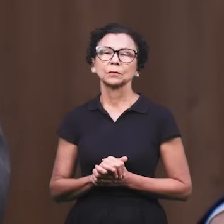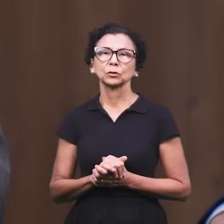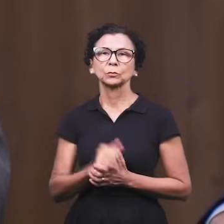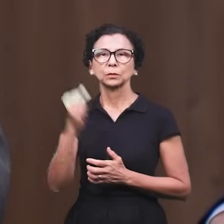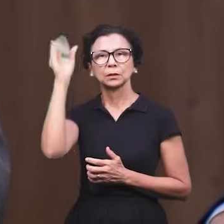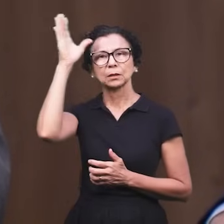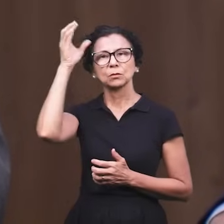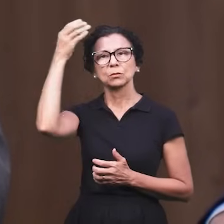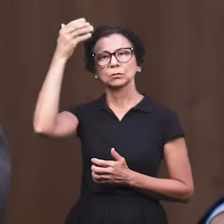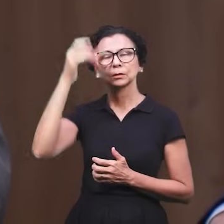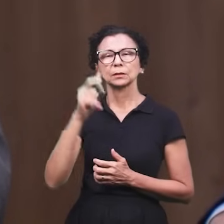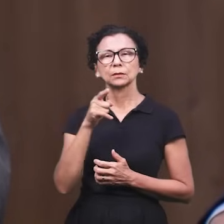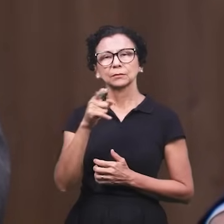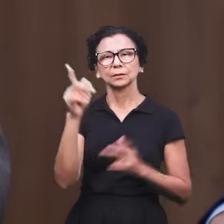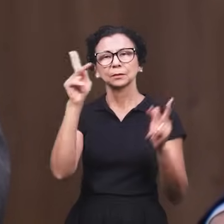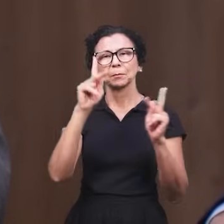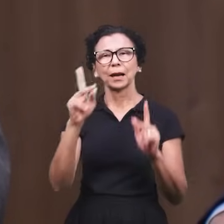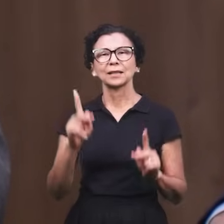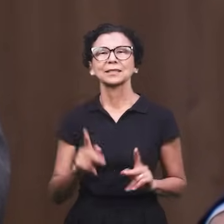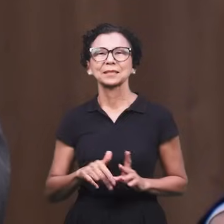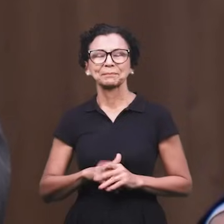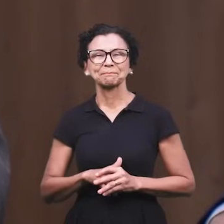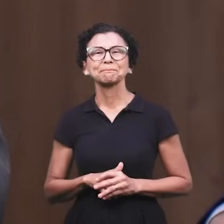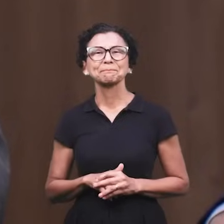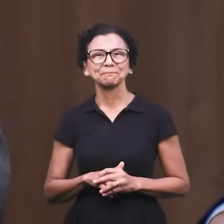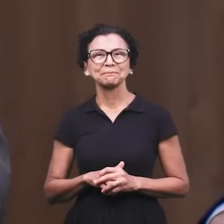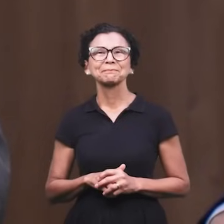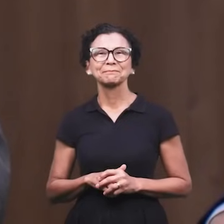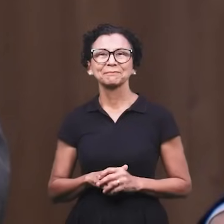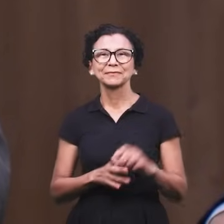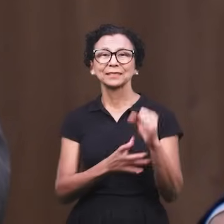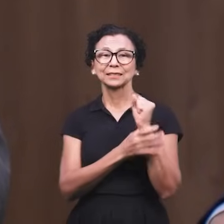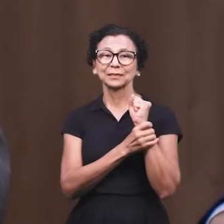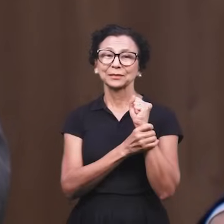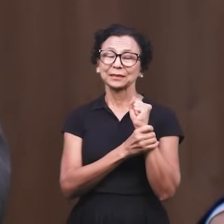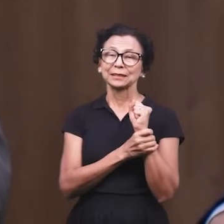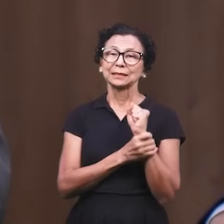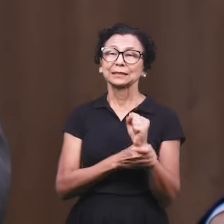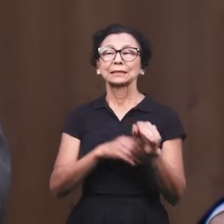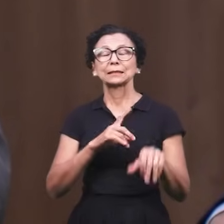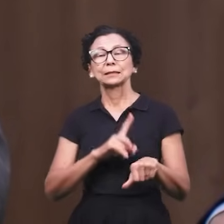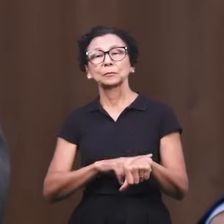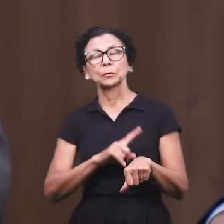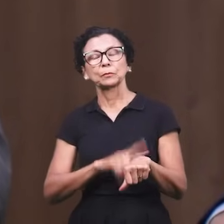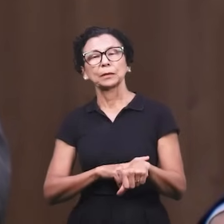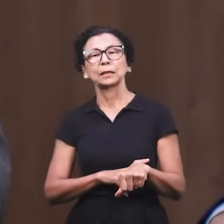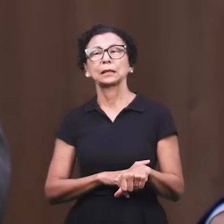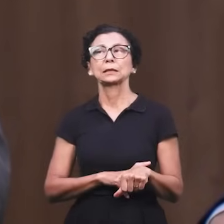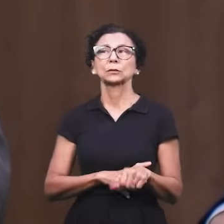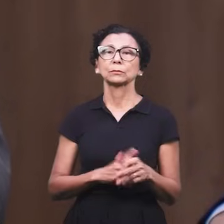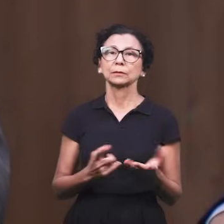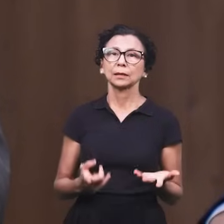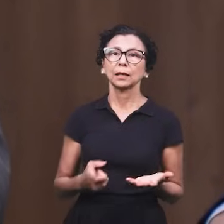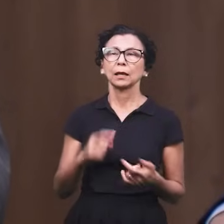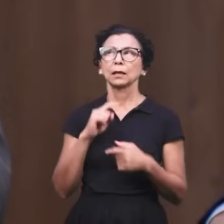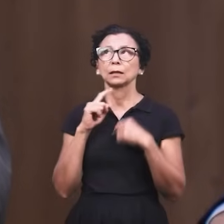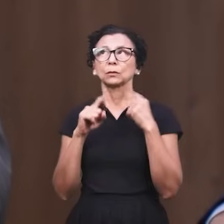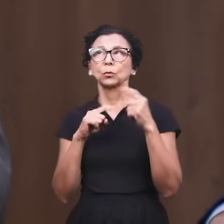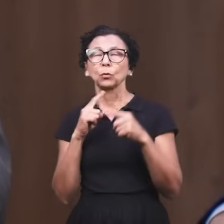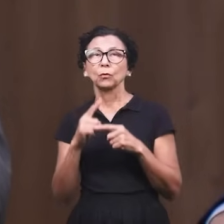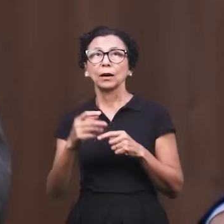Ele conservará em paz. Vai te dar paz no meio desse momento, às vezes, de incerteza. Vou